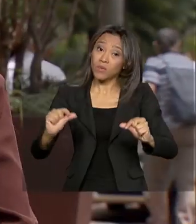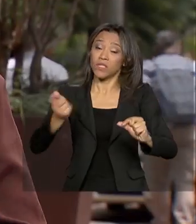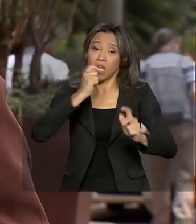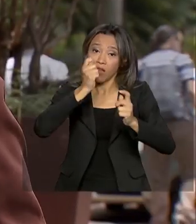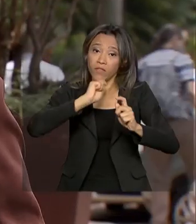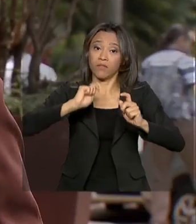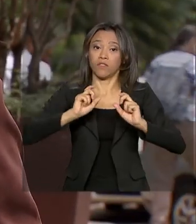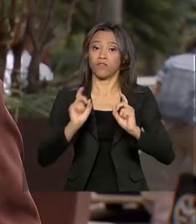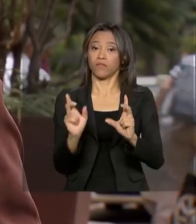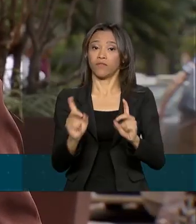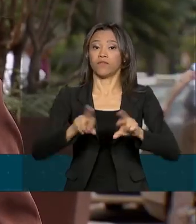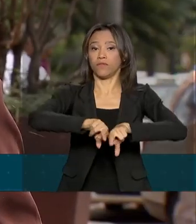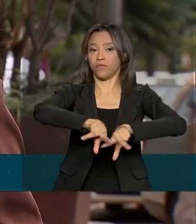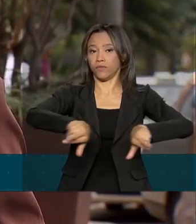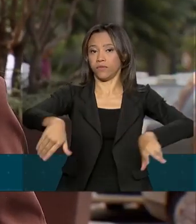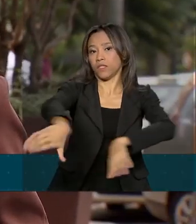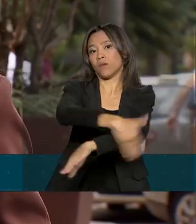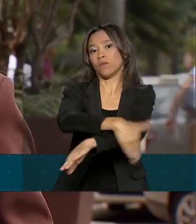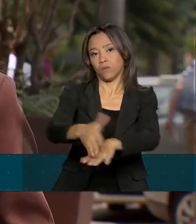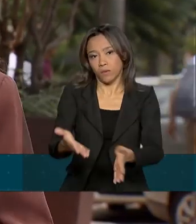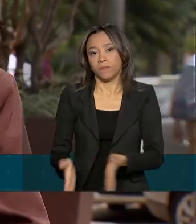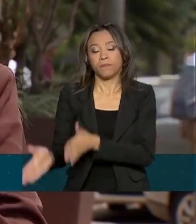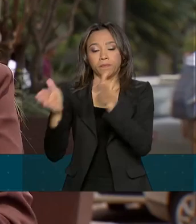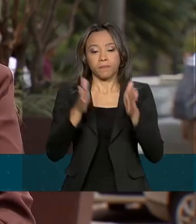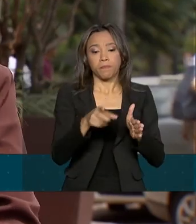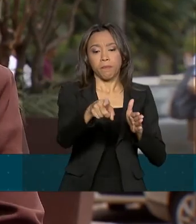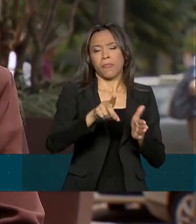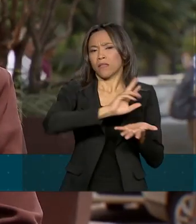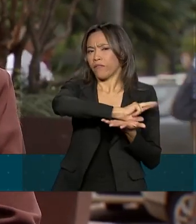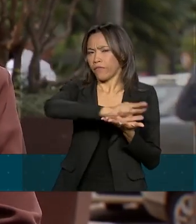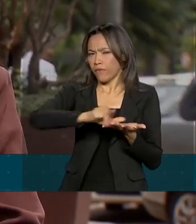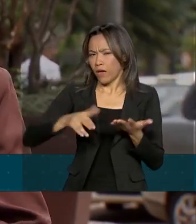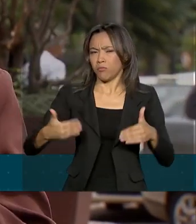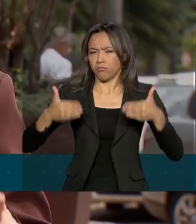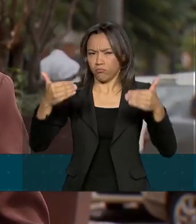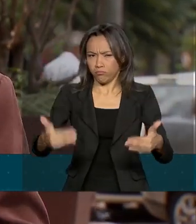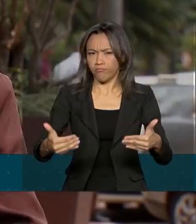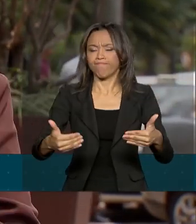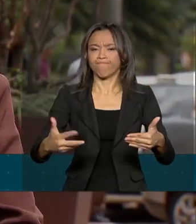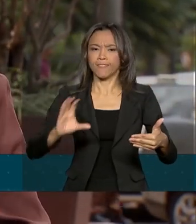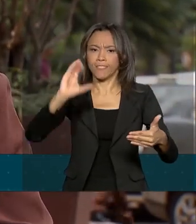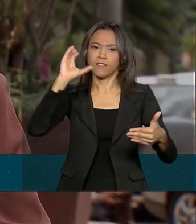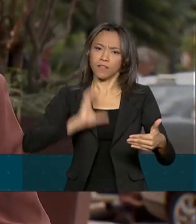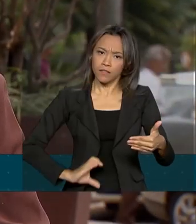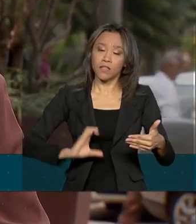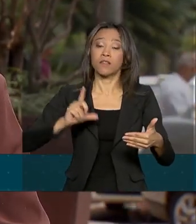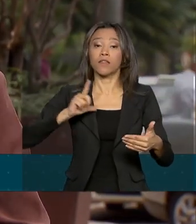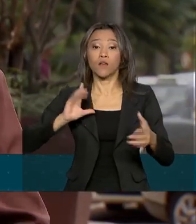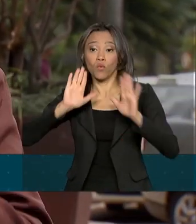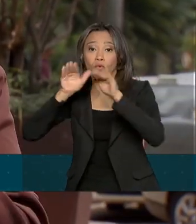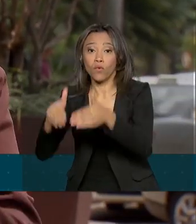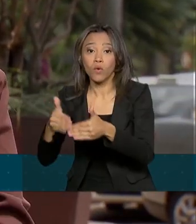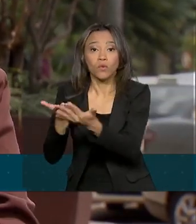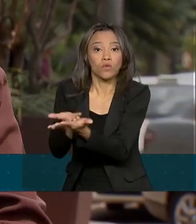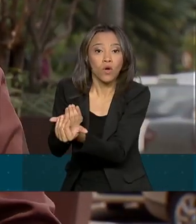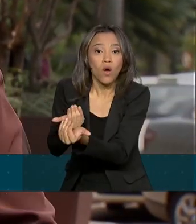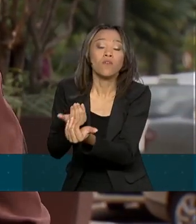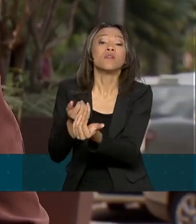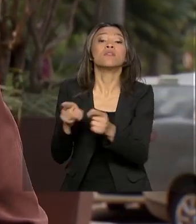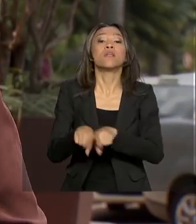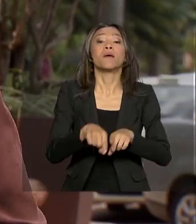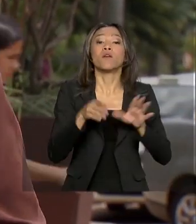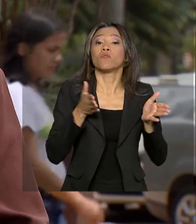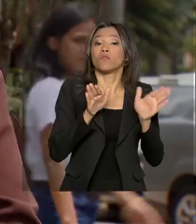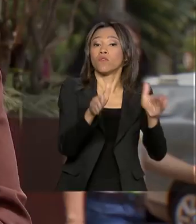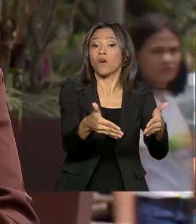Entre as prioridades do Ministério da Cidadania estão também os jovens e os adolescentes. E a meta é em